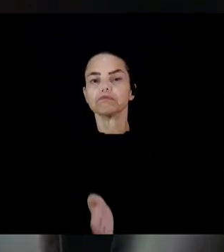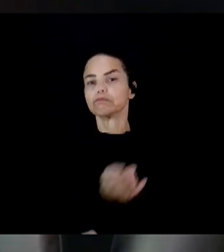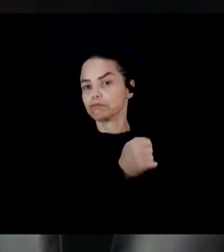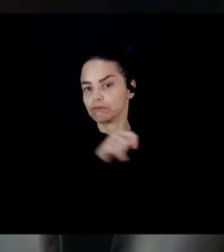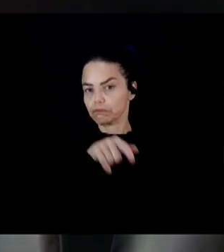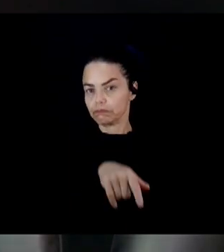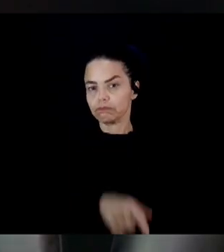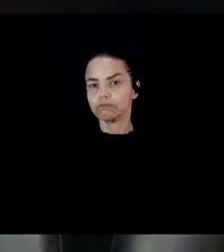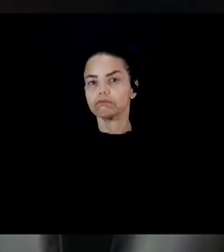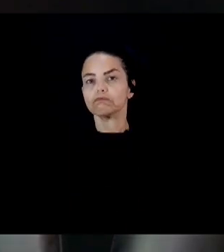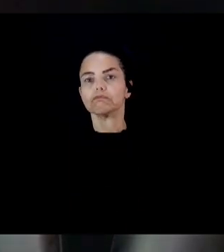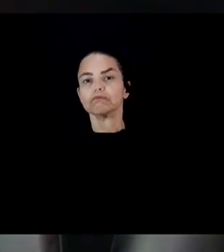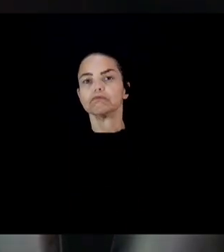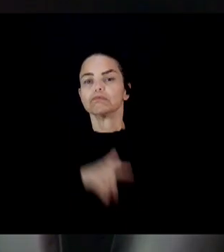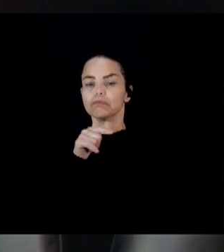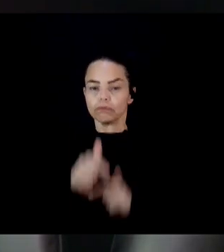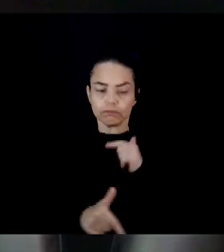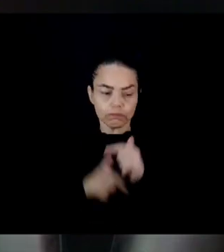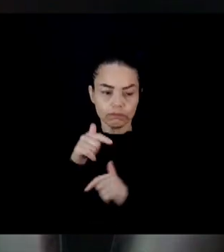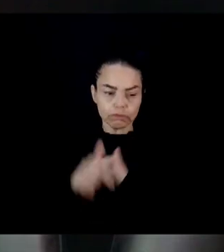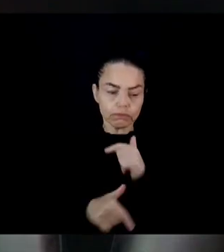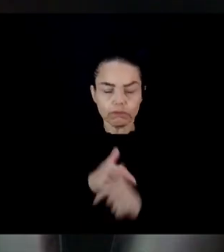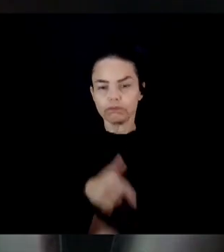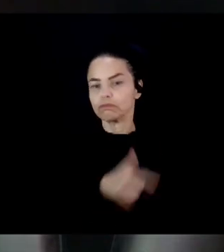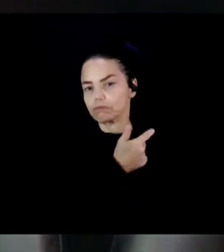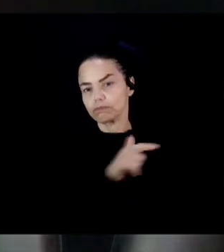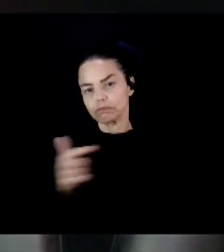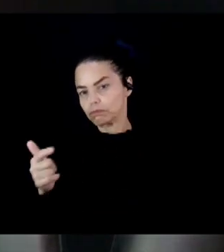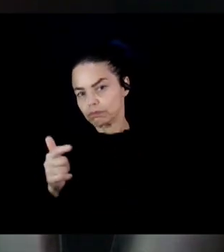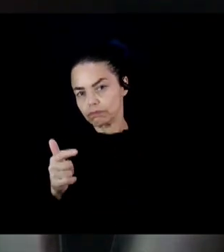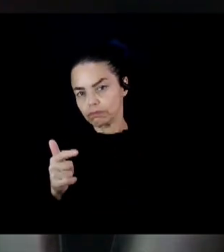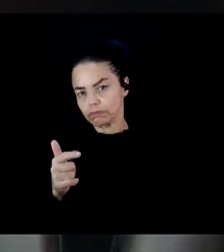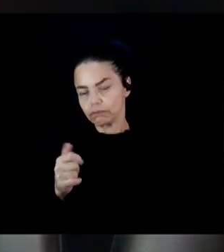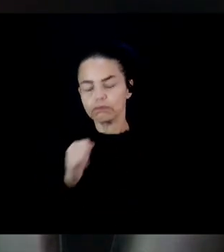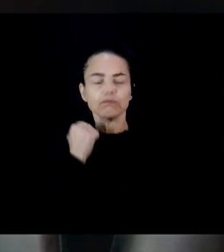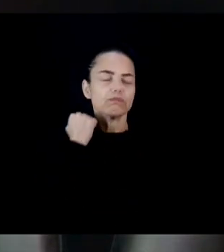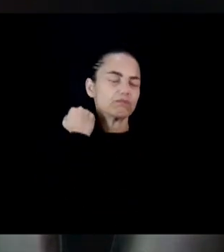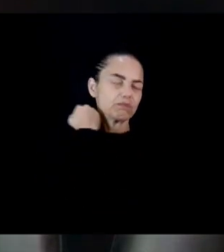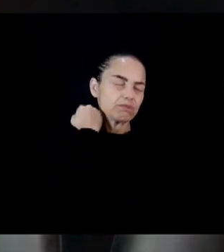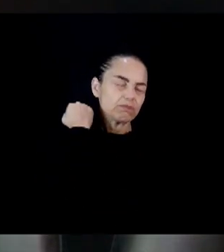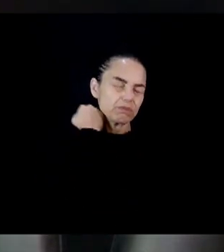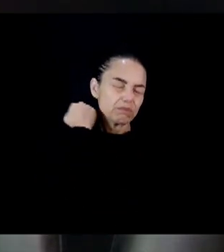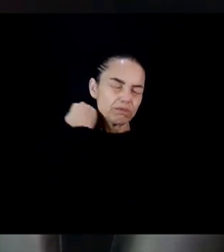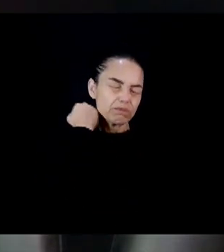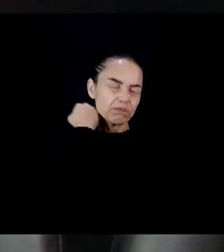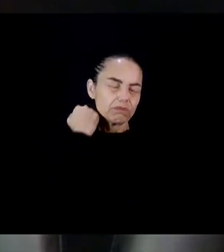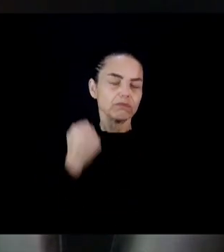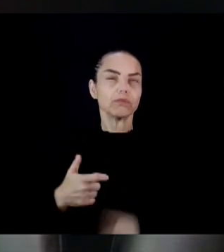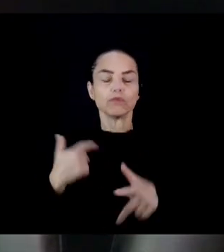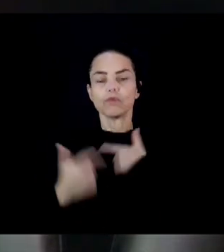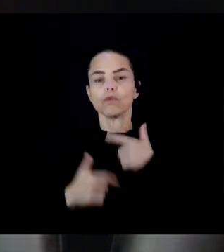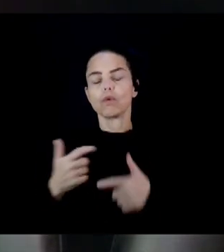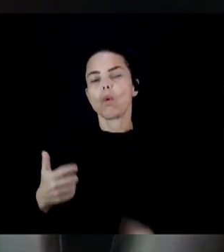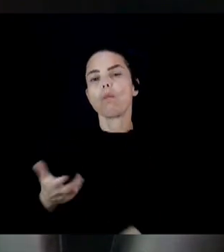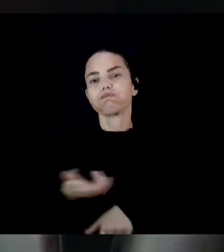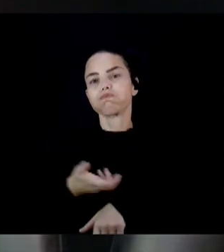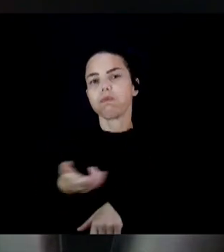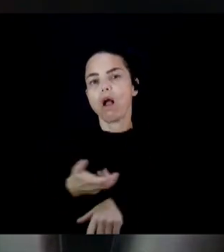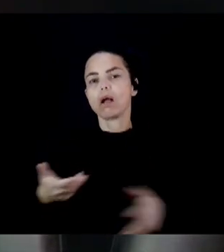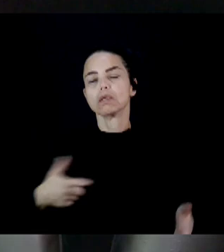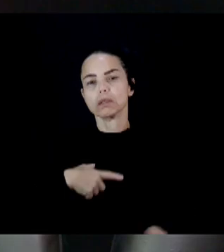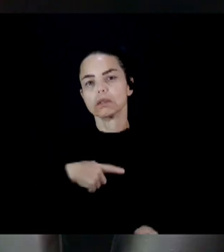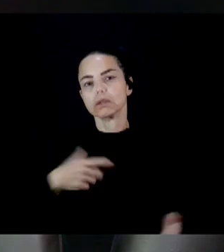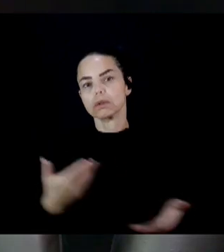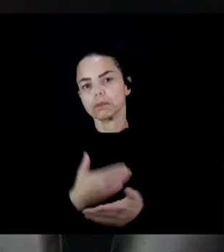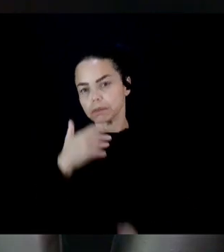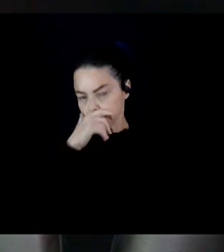atividade dele de trabalho, ele não tinha tanto estresse e tanta correria como nós temos hoje. Então,